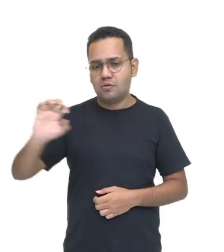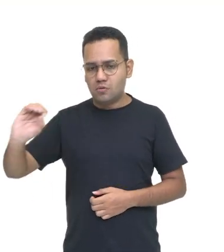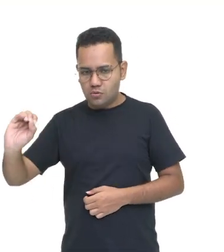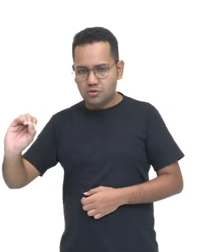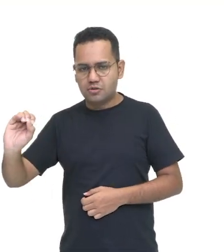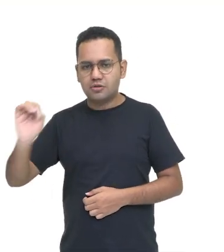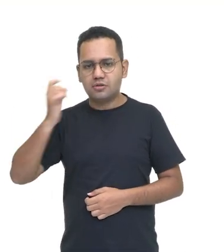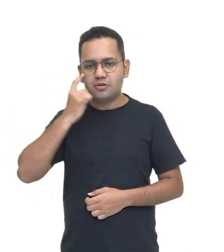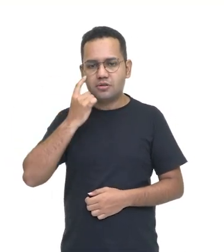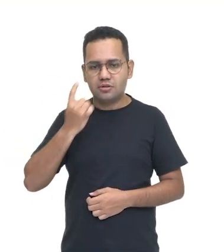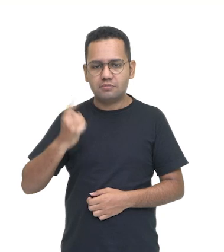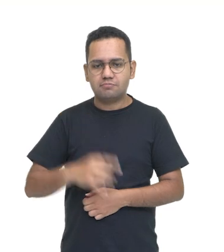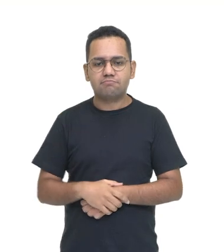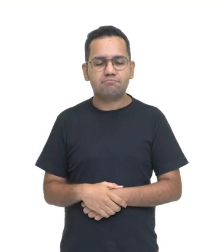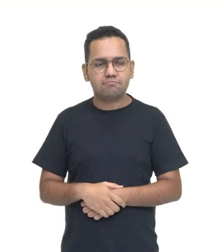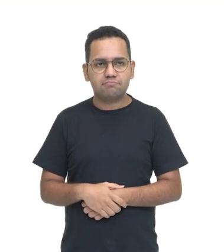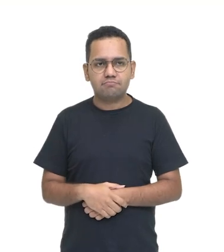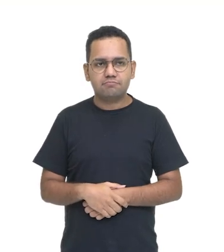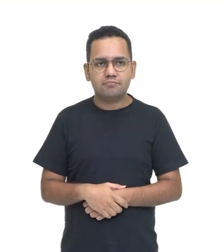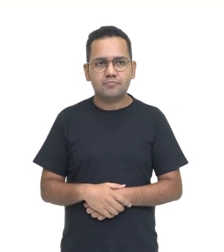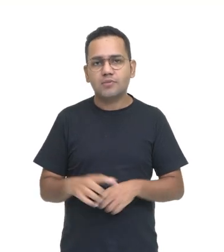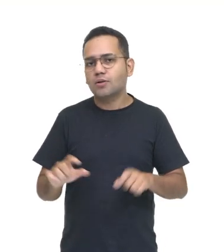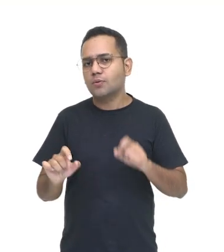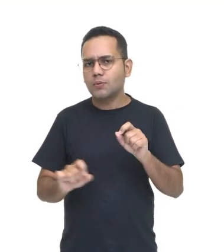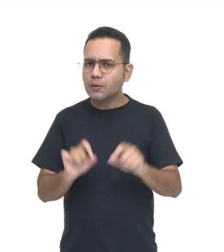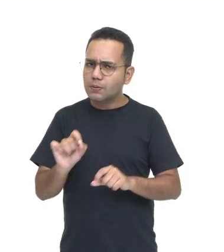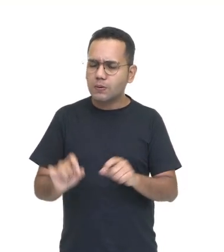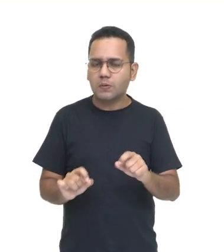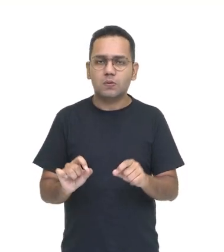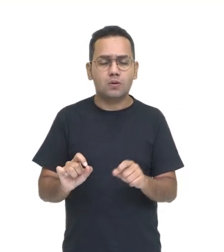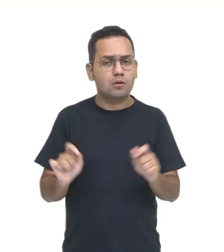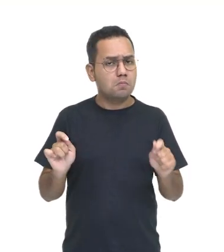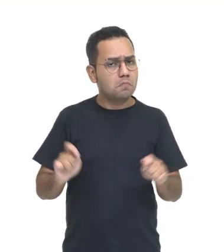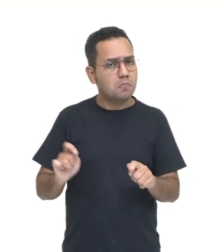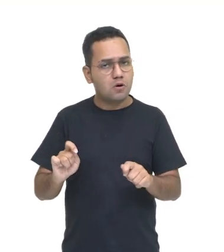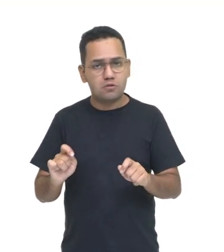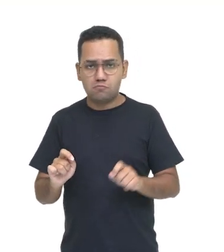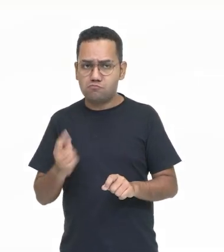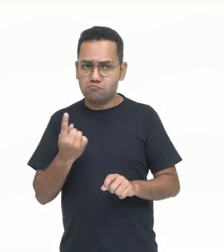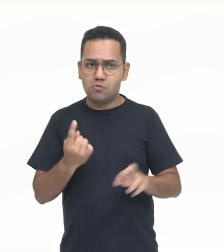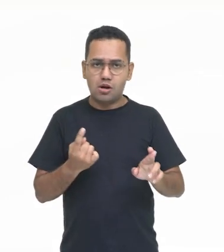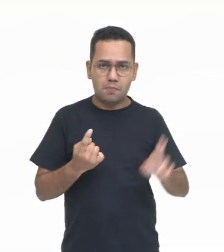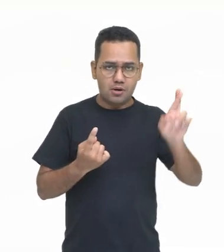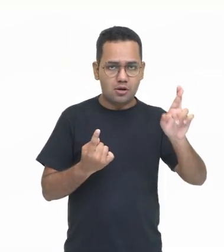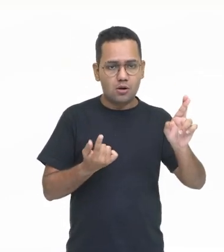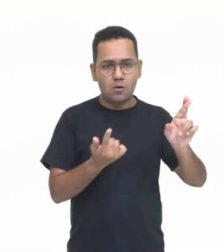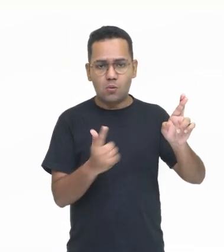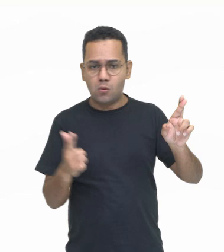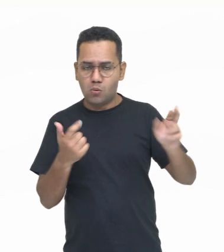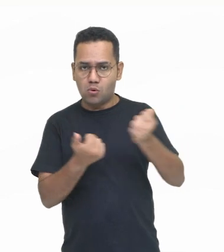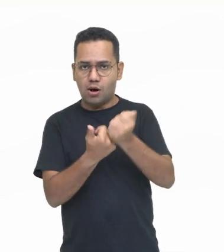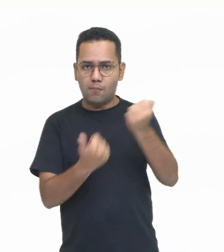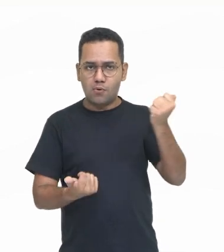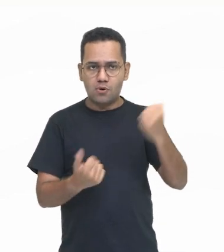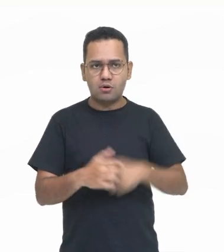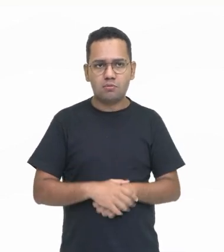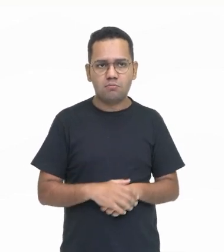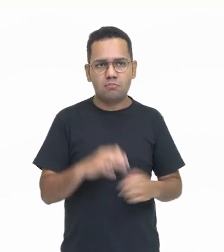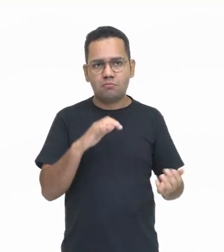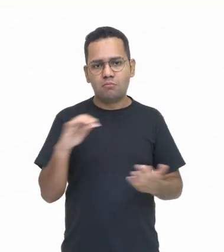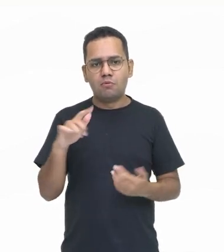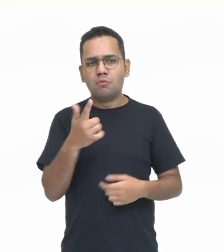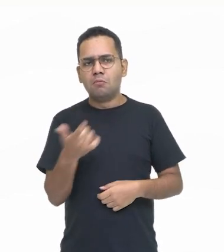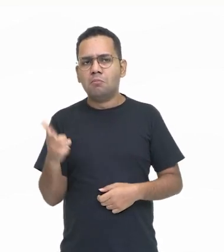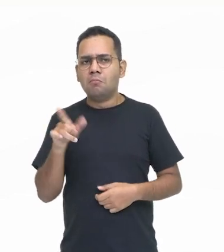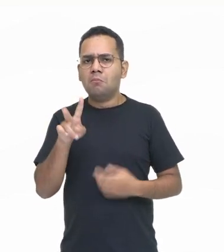380 dupla, onde um será o representante e o outro será o vice-representante, certo? Mas falamos também de combinação,